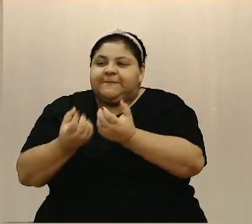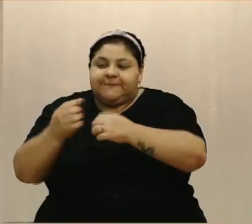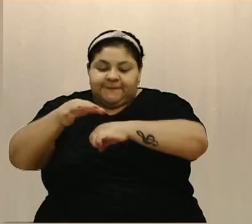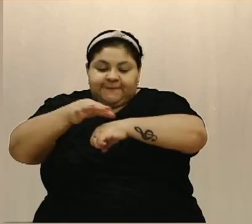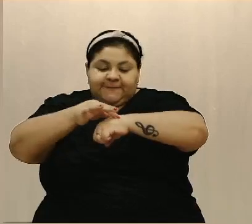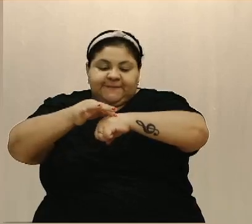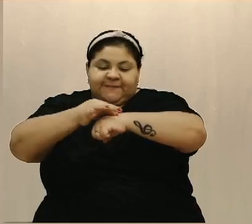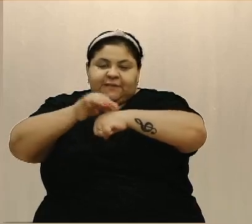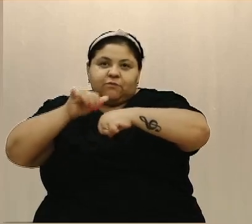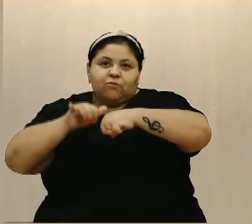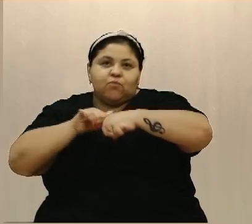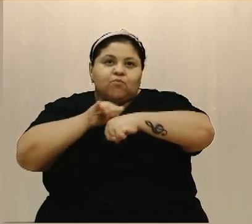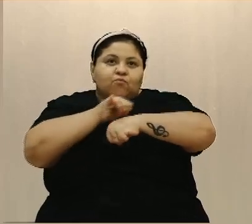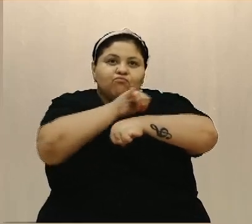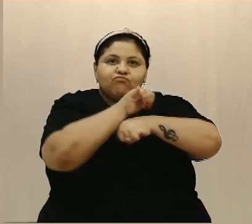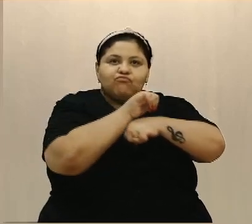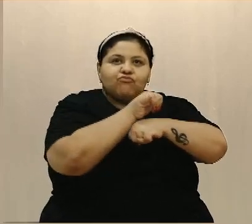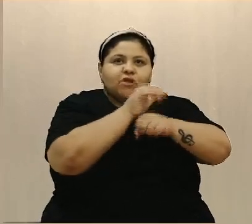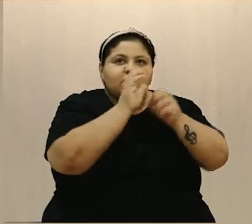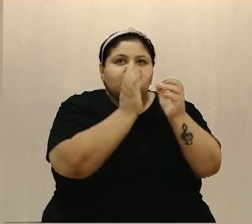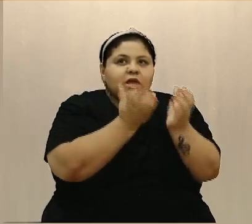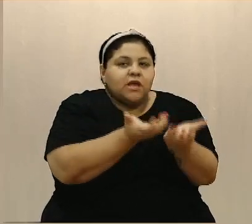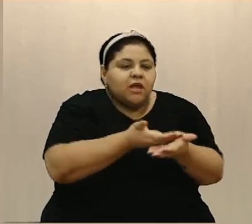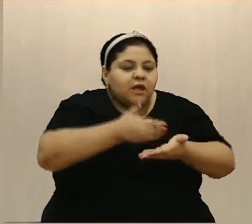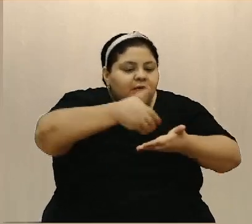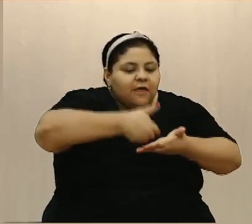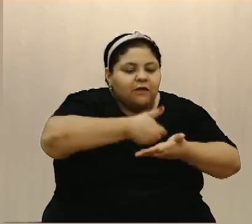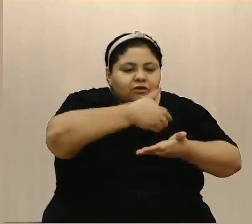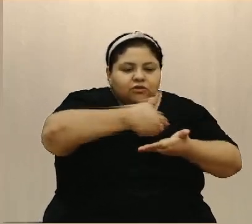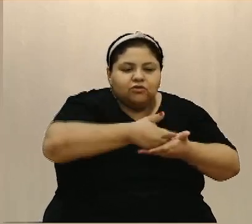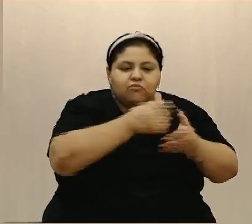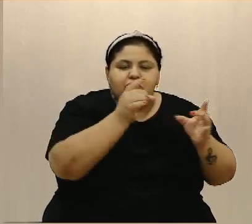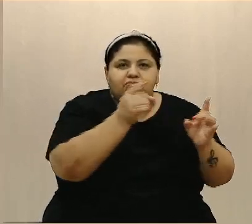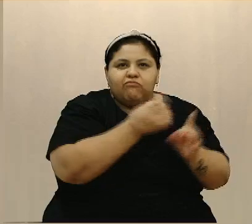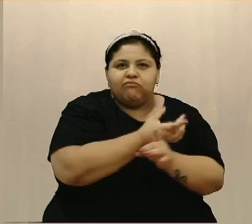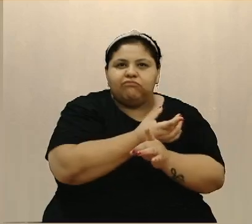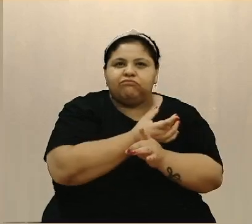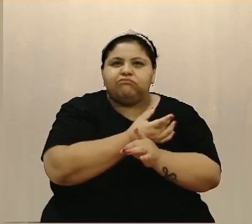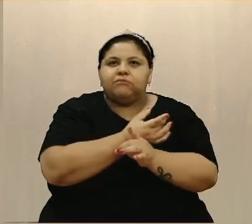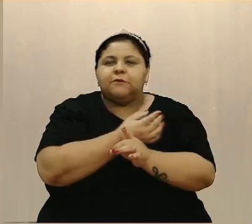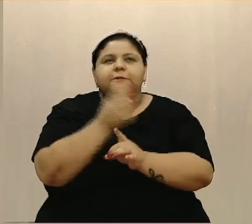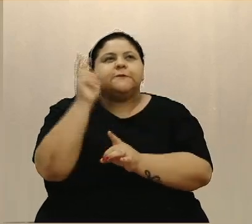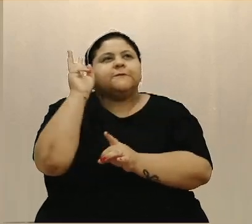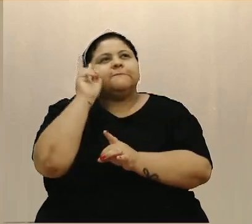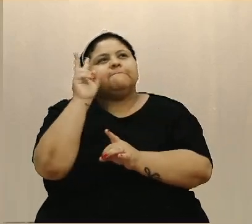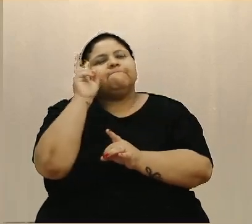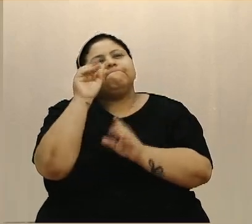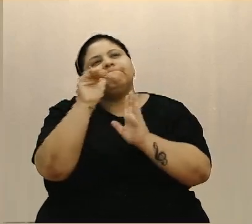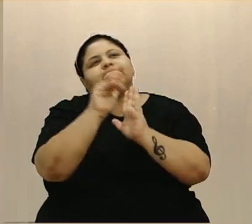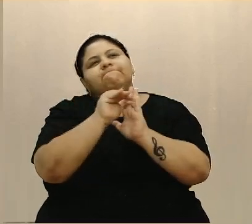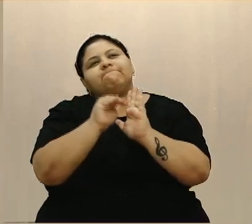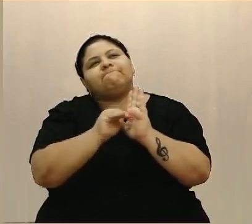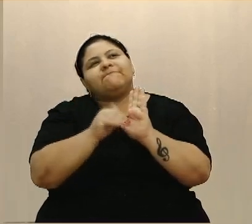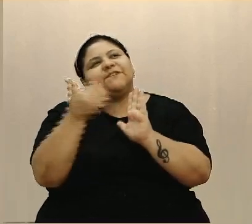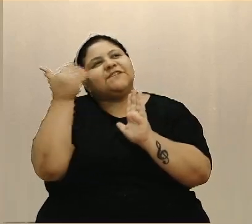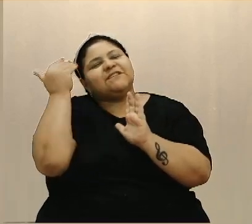cancha reta. Faziam planos e nem sabia que eram